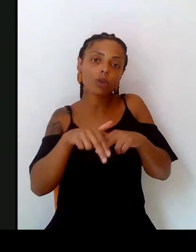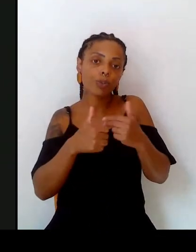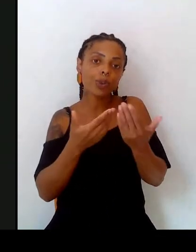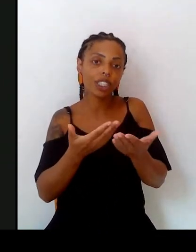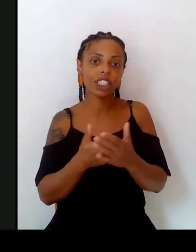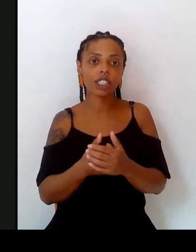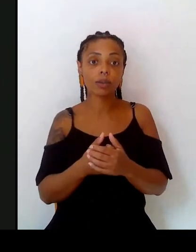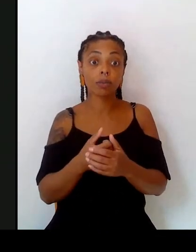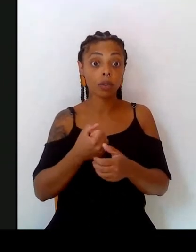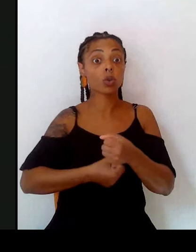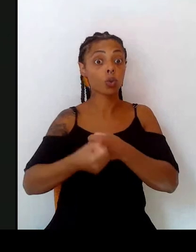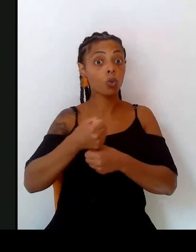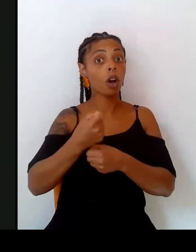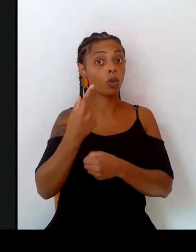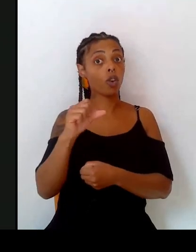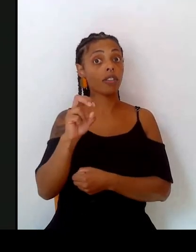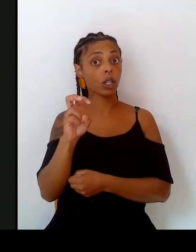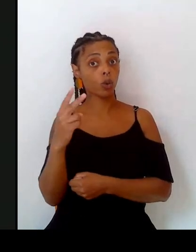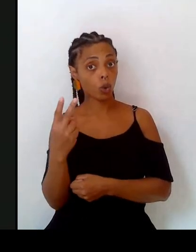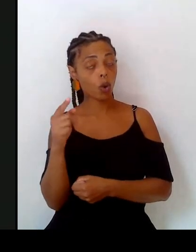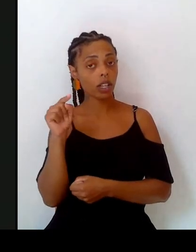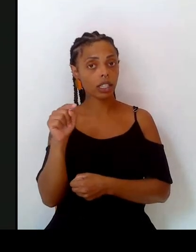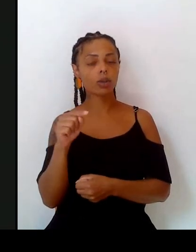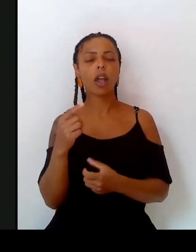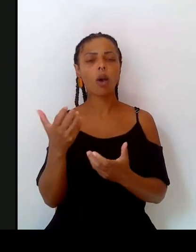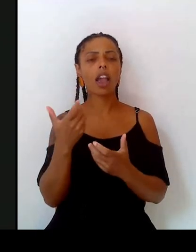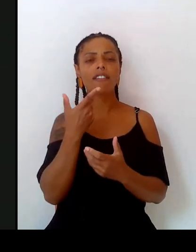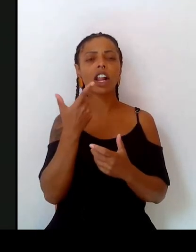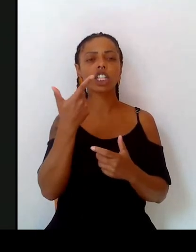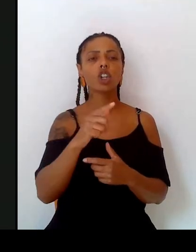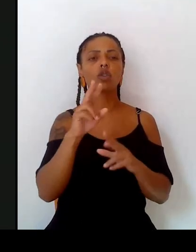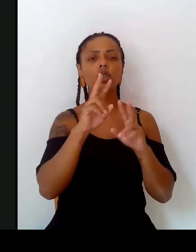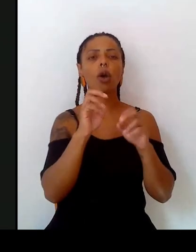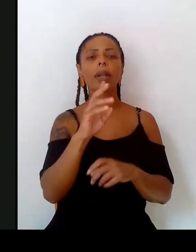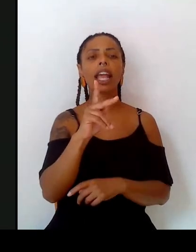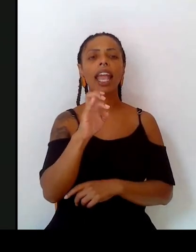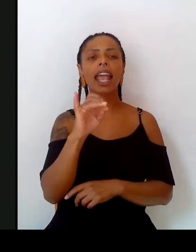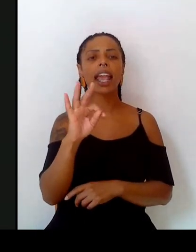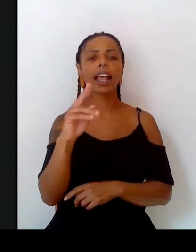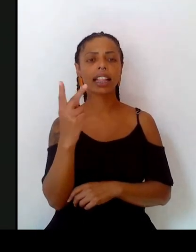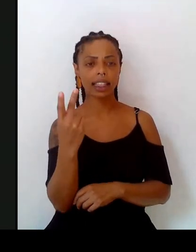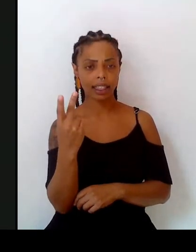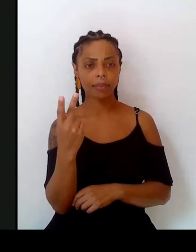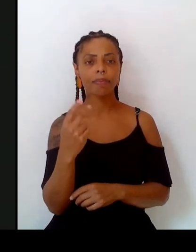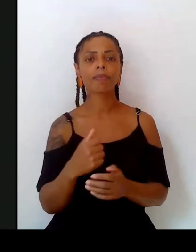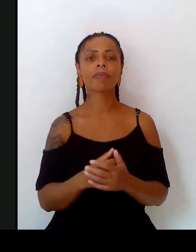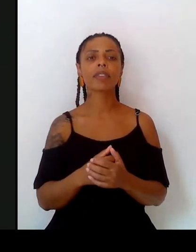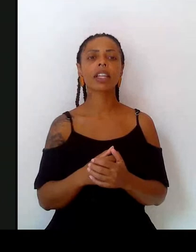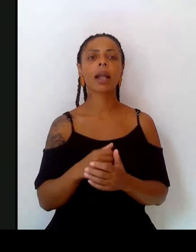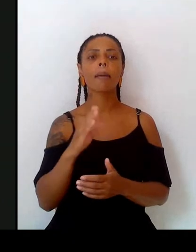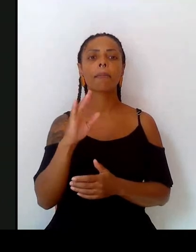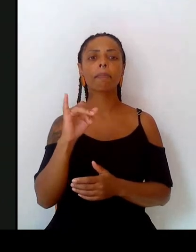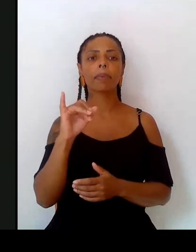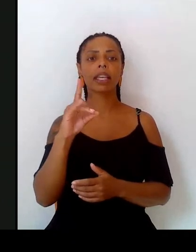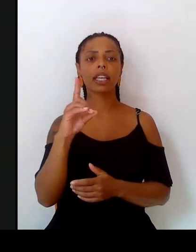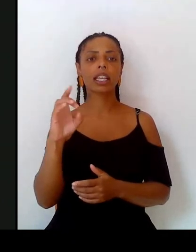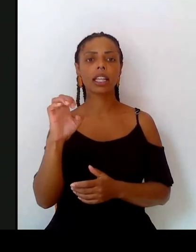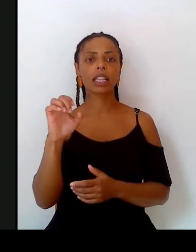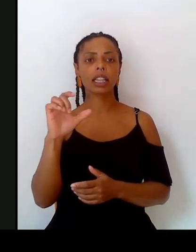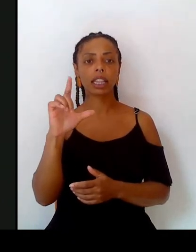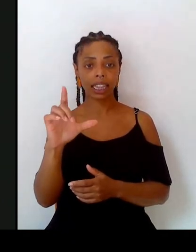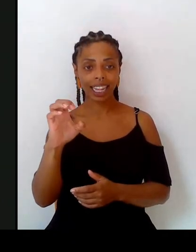em 1952 eu quero voltar essa pessoa o que ele se alistou na